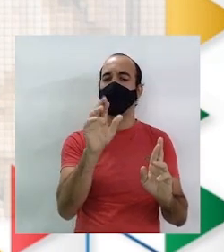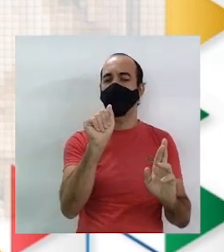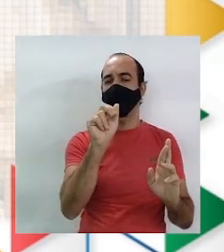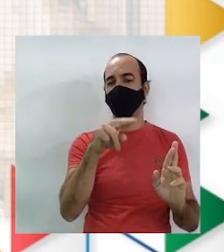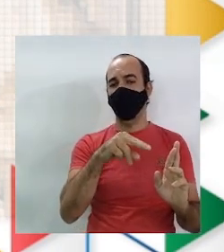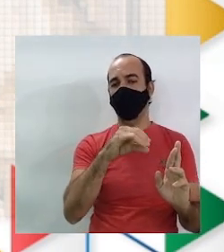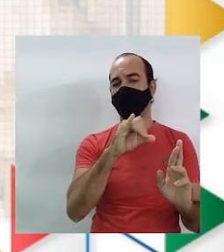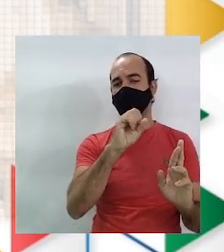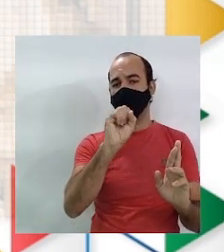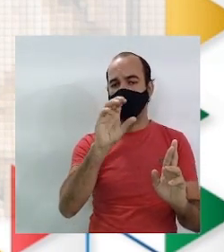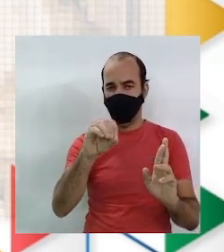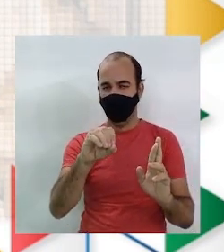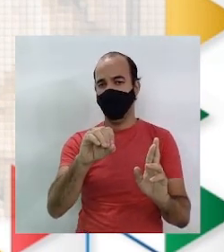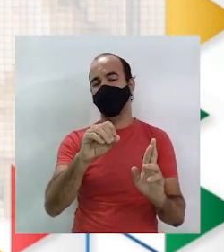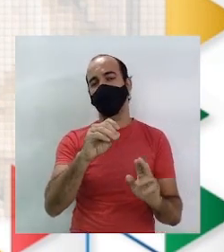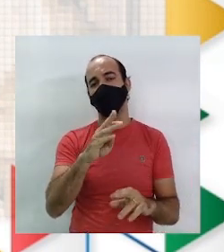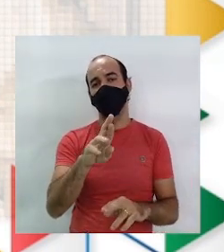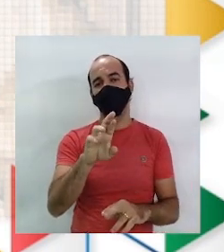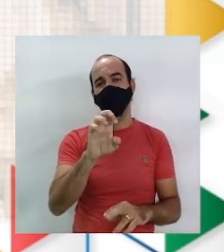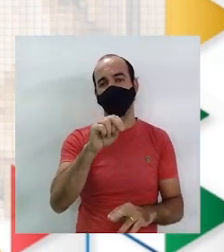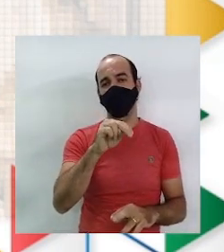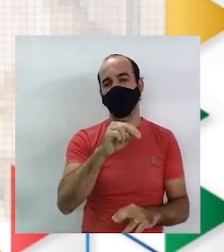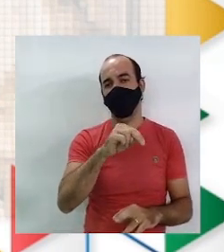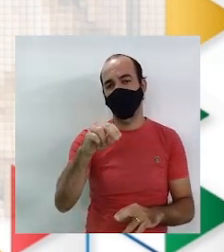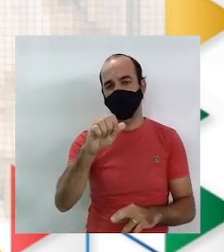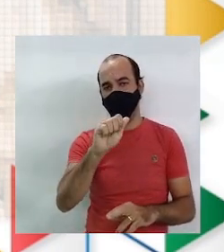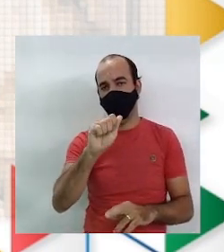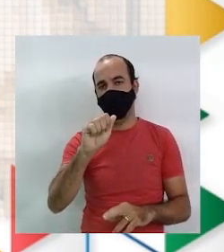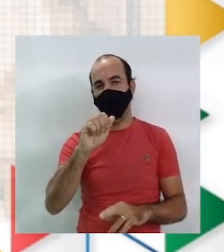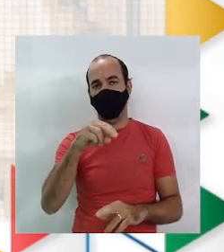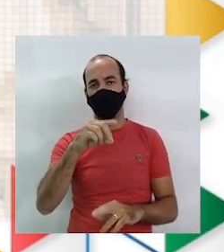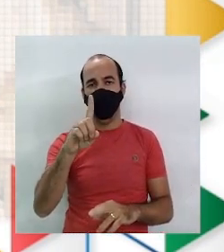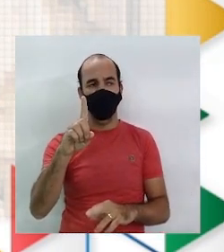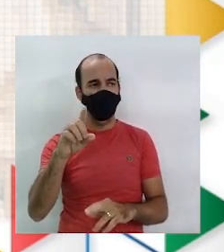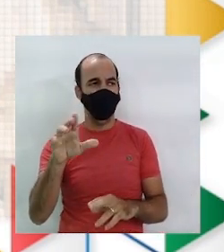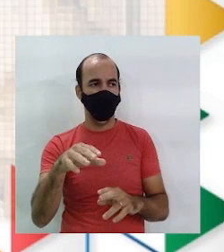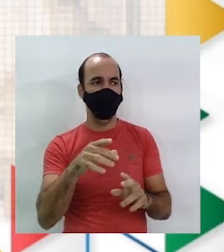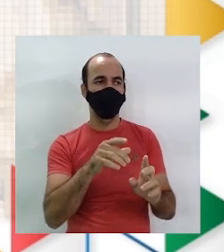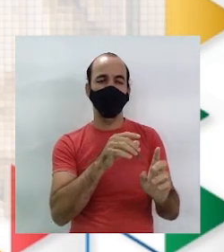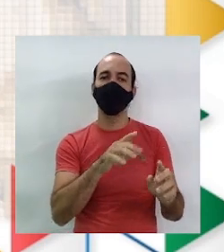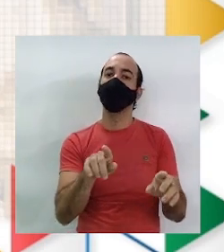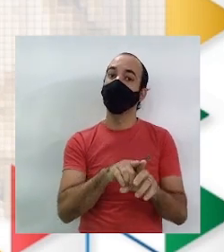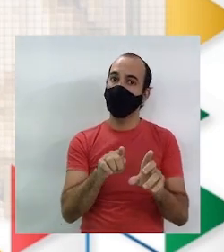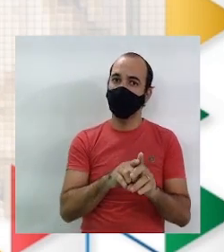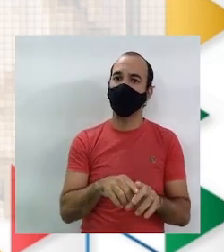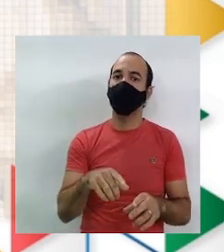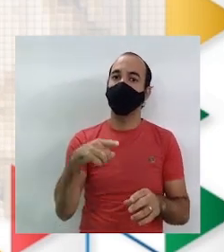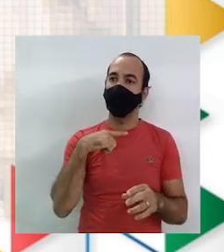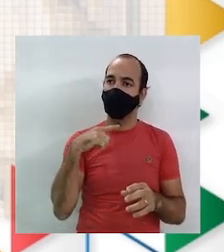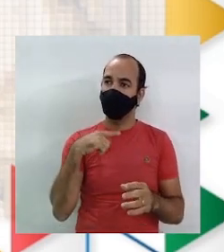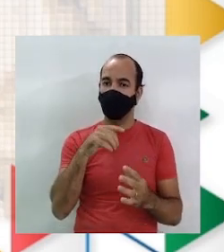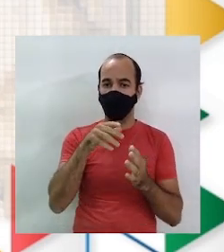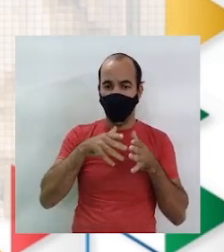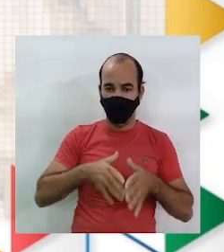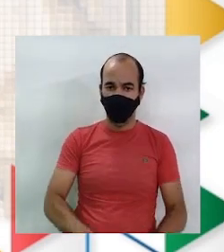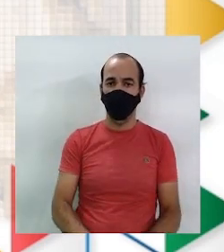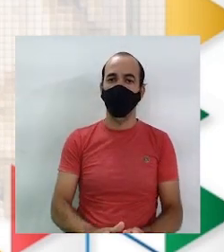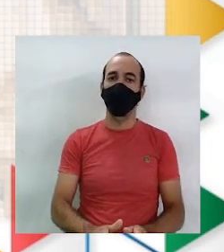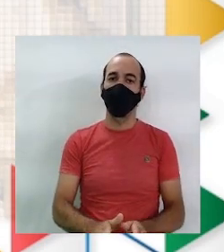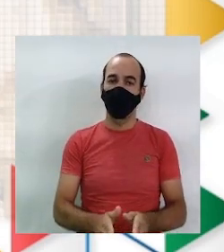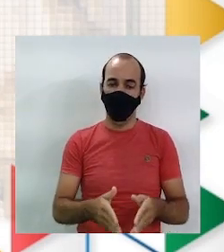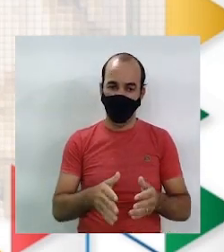aí do cenário pernambucano, Sim, não é isso? sim. Essas pessoas aí que vocês estão vendo na